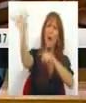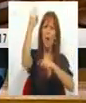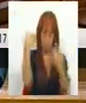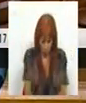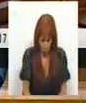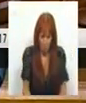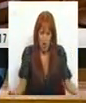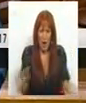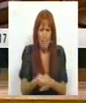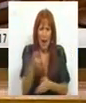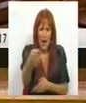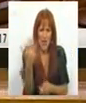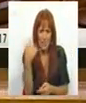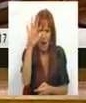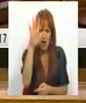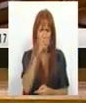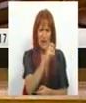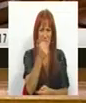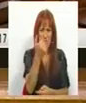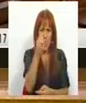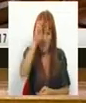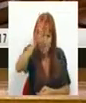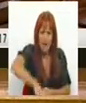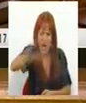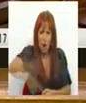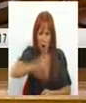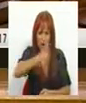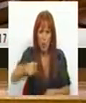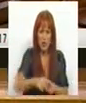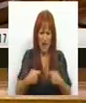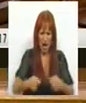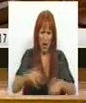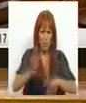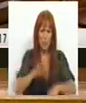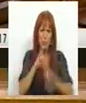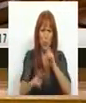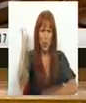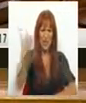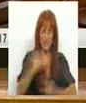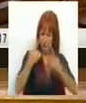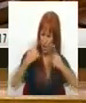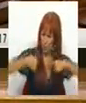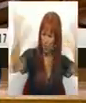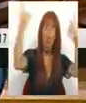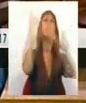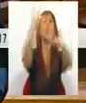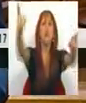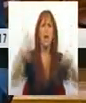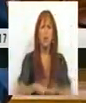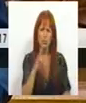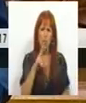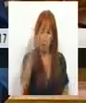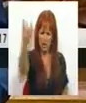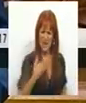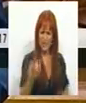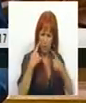já hoje estamos a pagar mais cerca de 350 milhões de euros de encargos com juros pela dívida pública, porque os